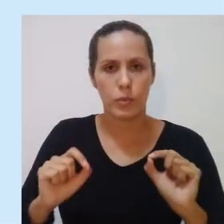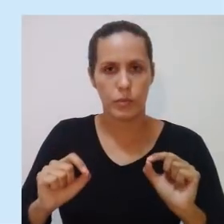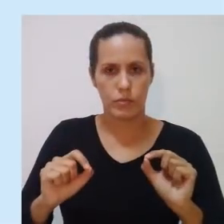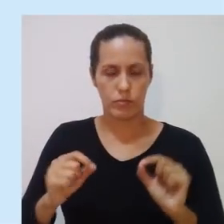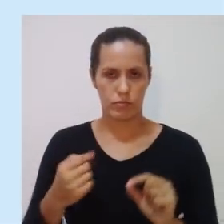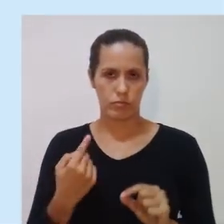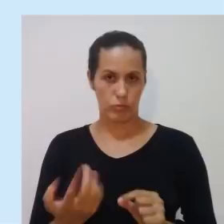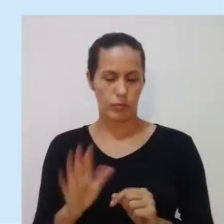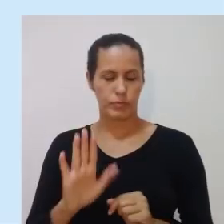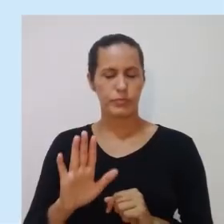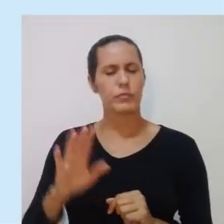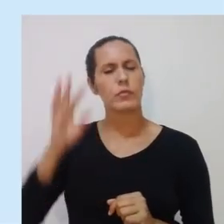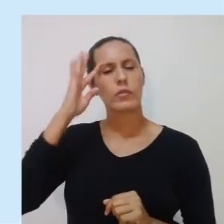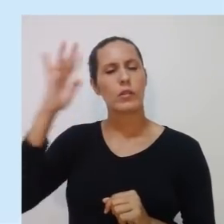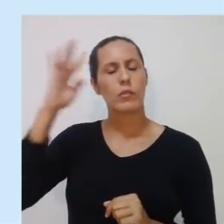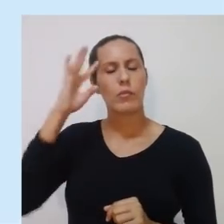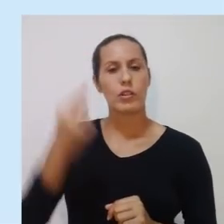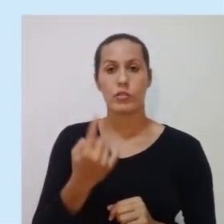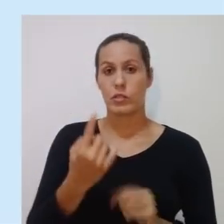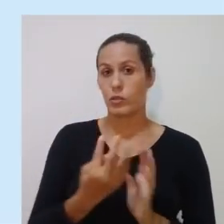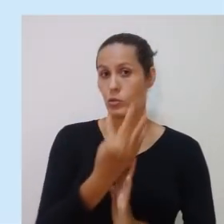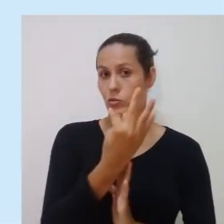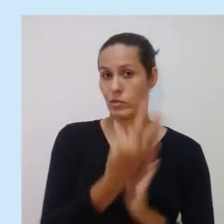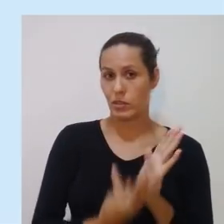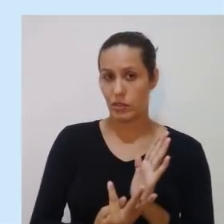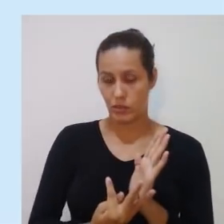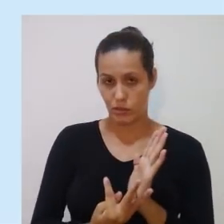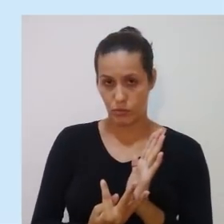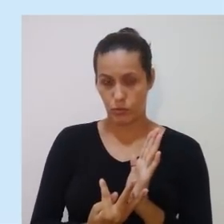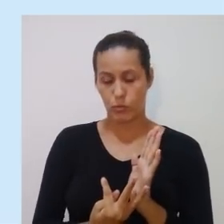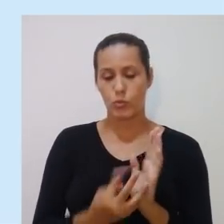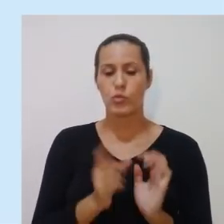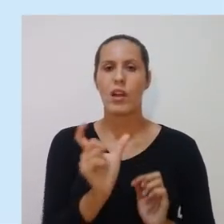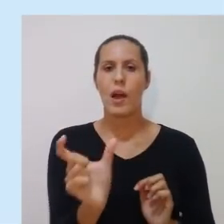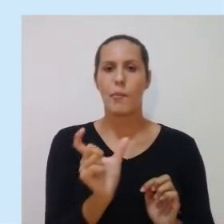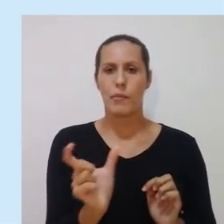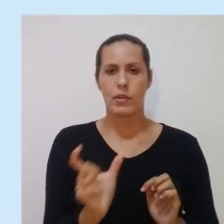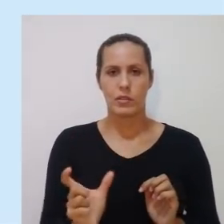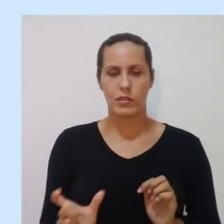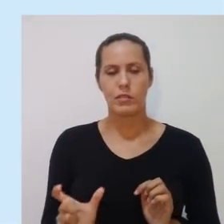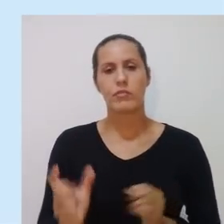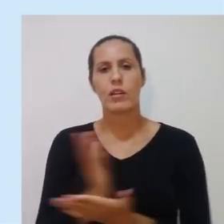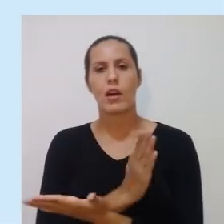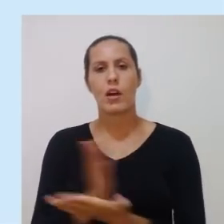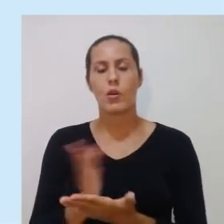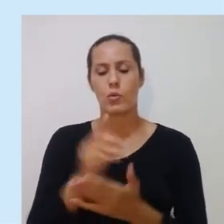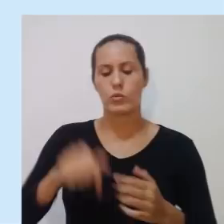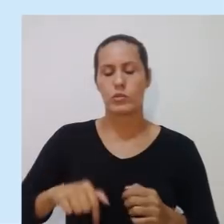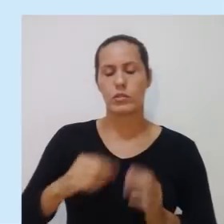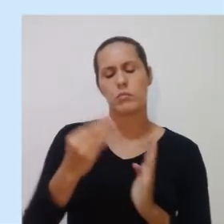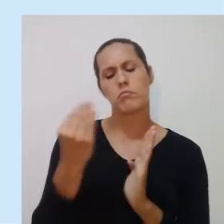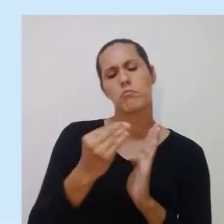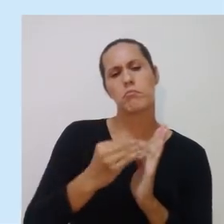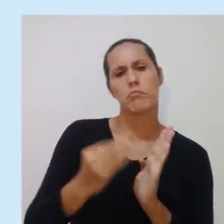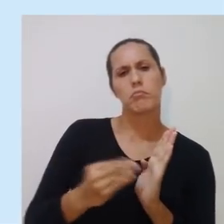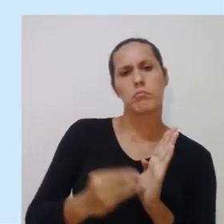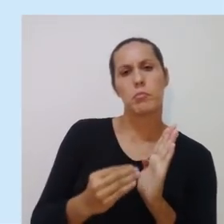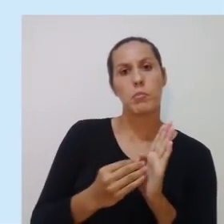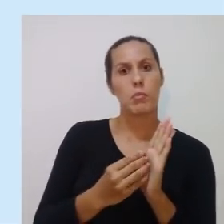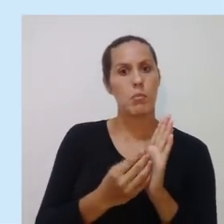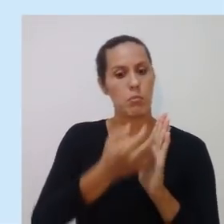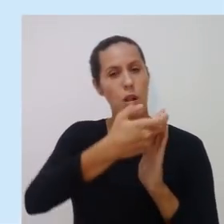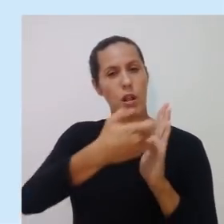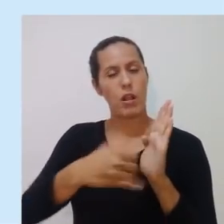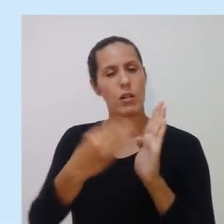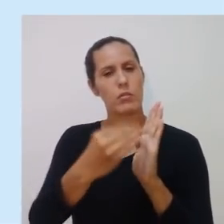Vamos imaginar que eu trago em um texto as seguintes palavras, as palavras que aparecem mais,